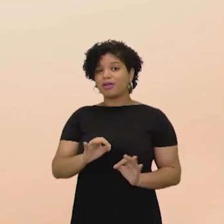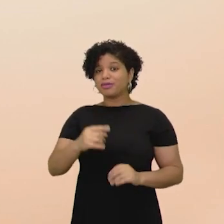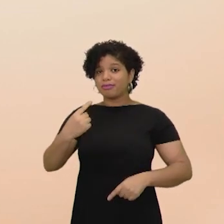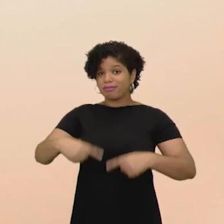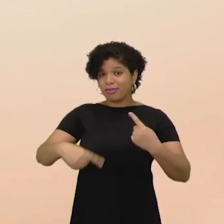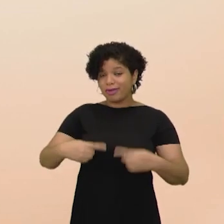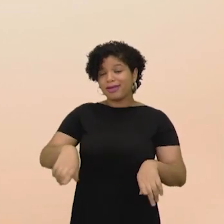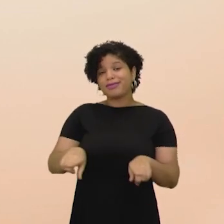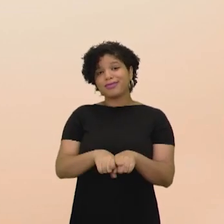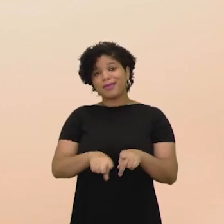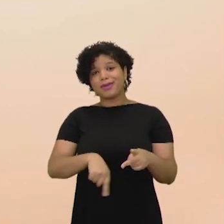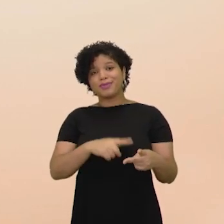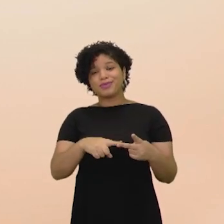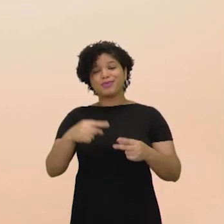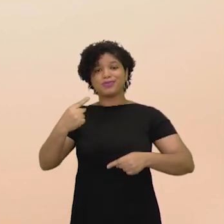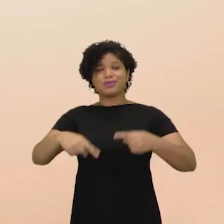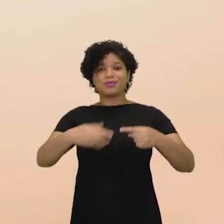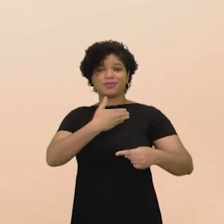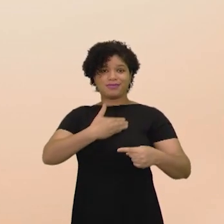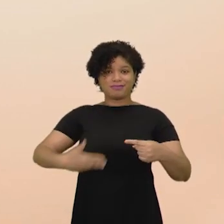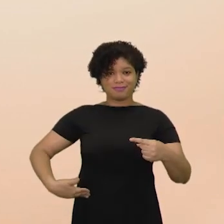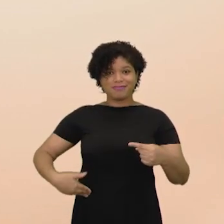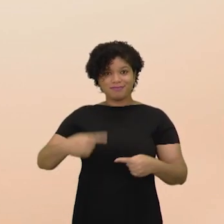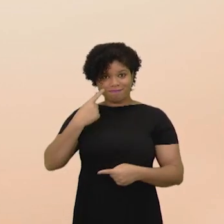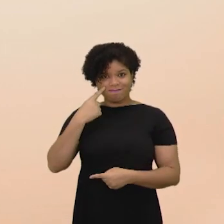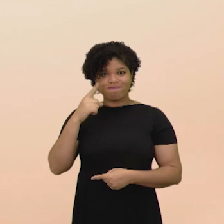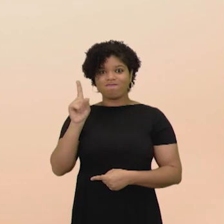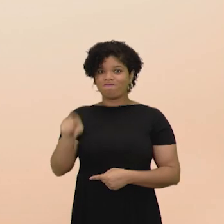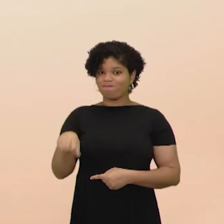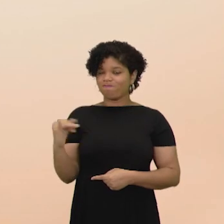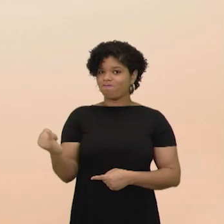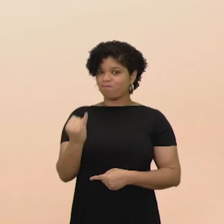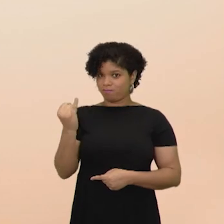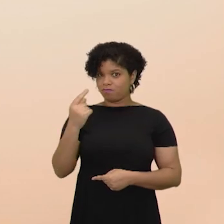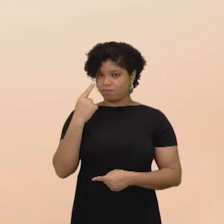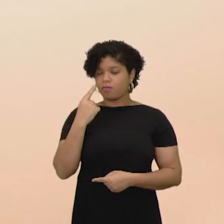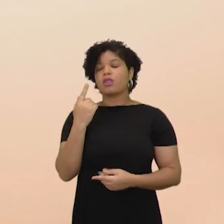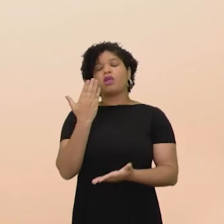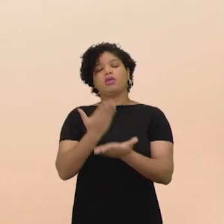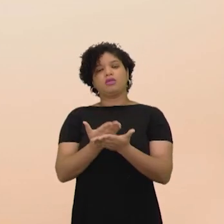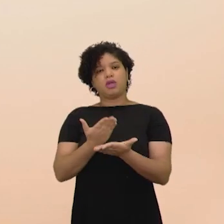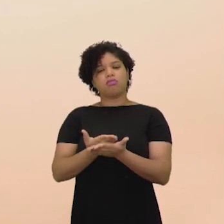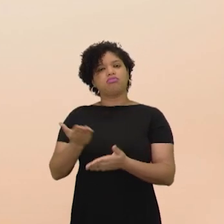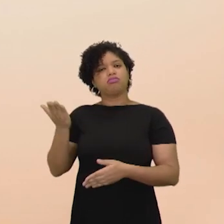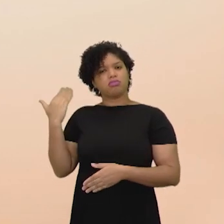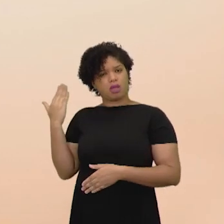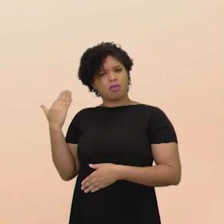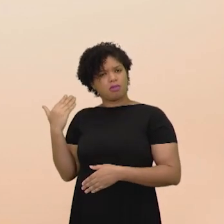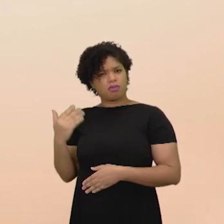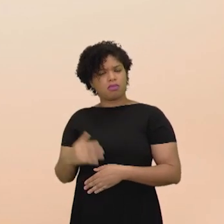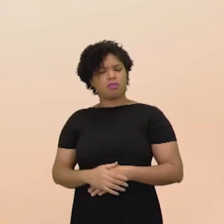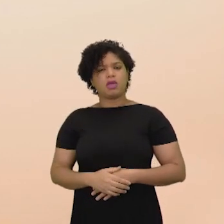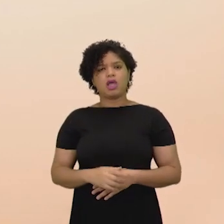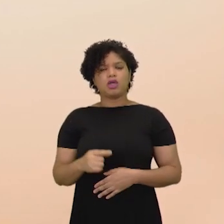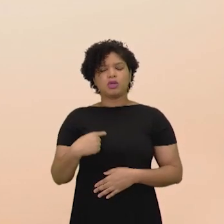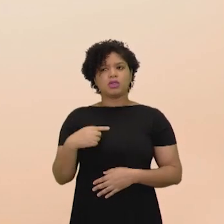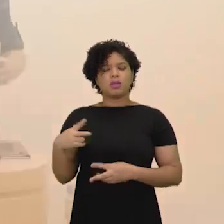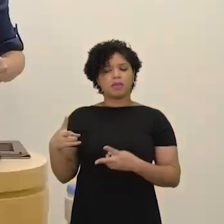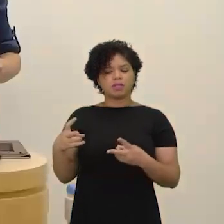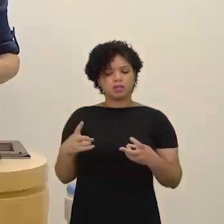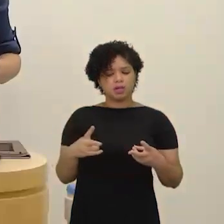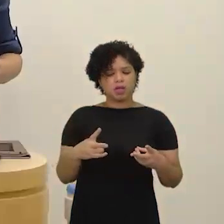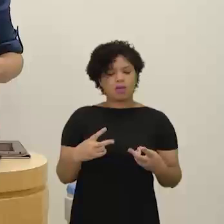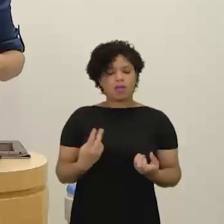de políticas públicas. Olha que importante, né? Então, nas últimas aulas nós vimos que houve uma movimentação,